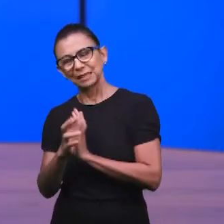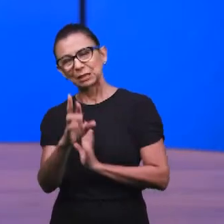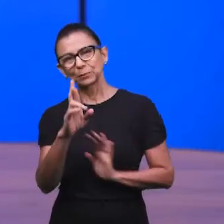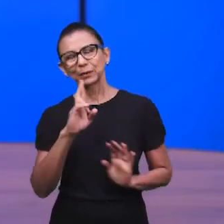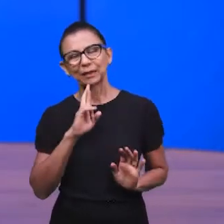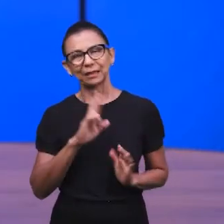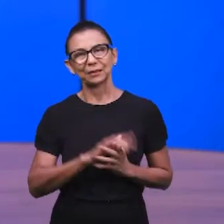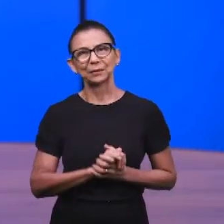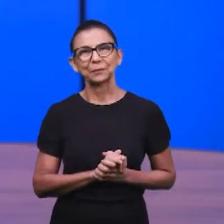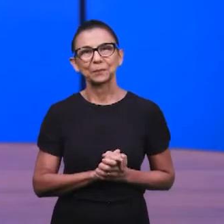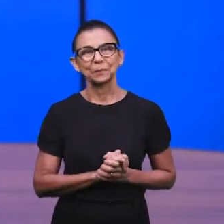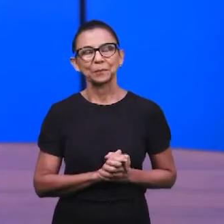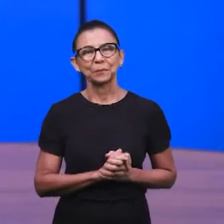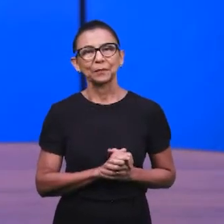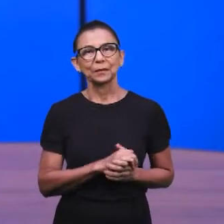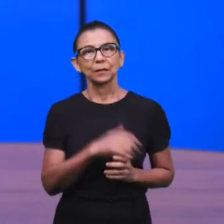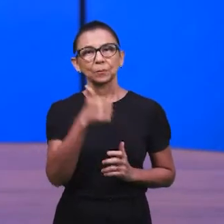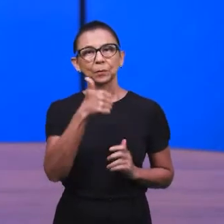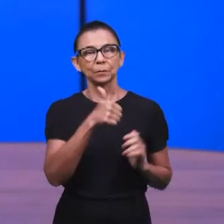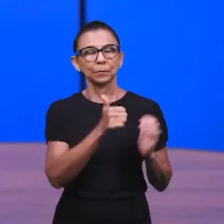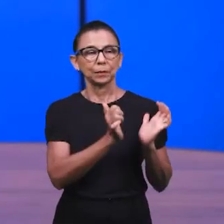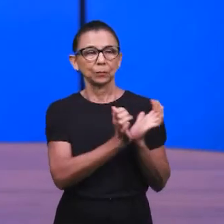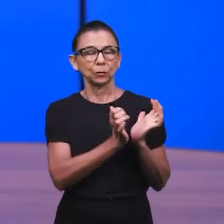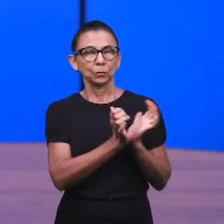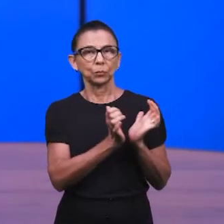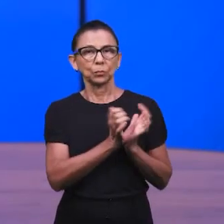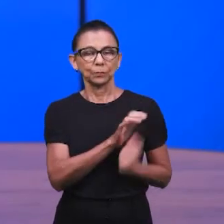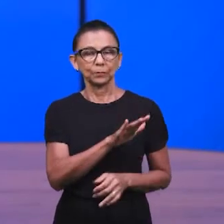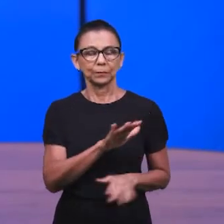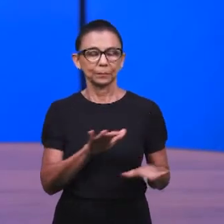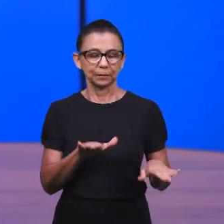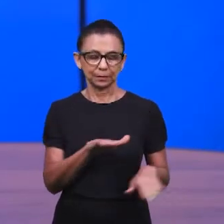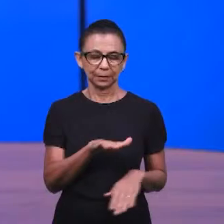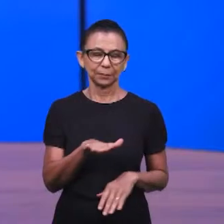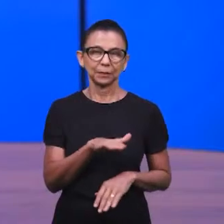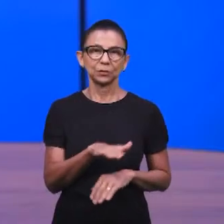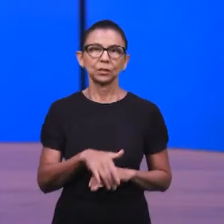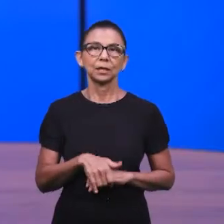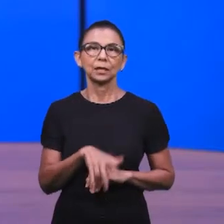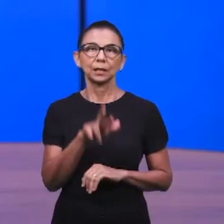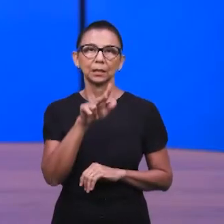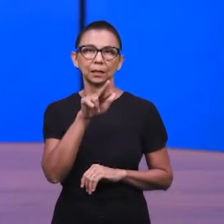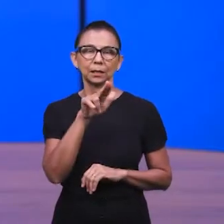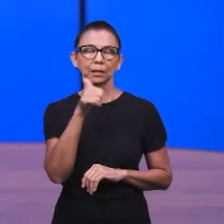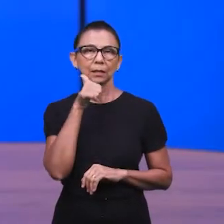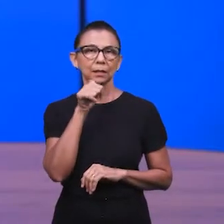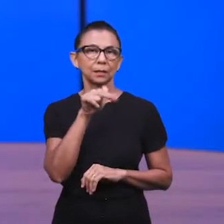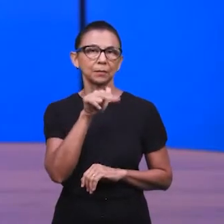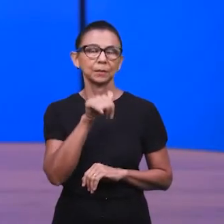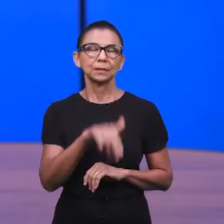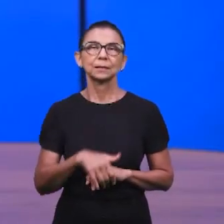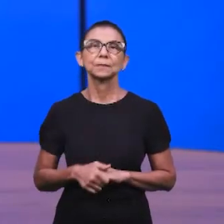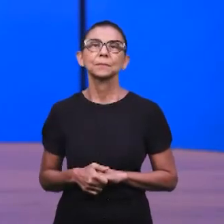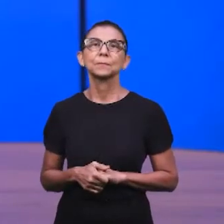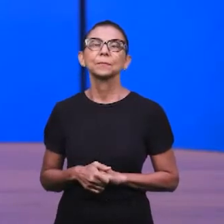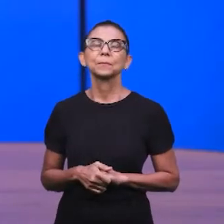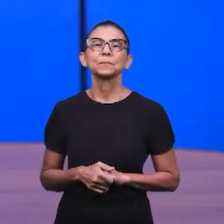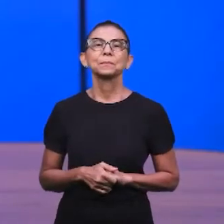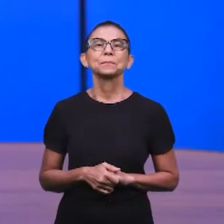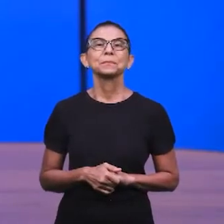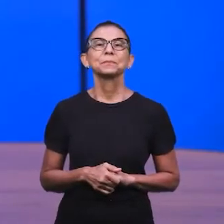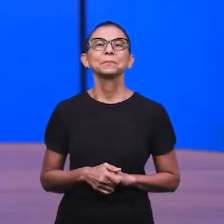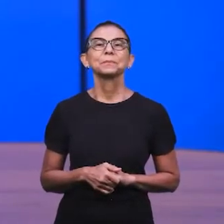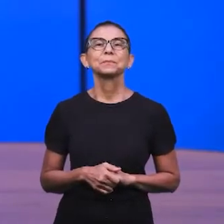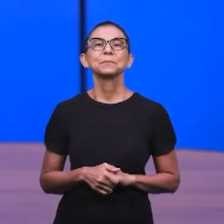grupos participando agora. E o primeiro grupo é as nossas crianças, nossas intermediárias, né? Irmãs